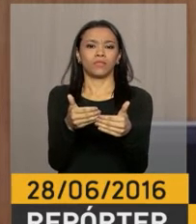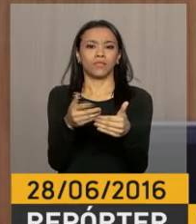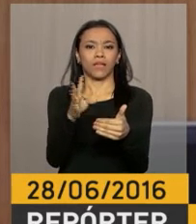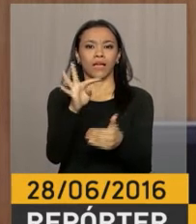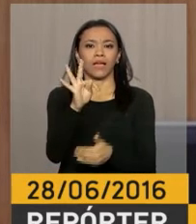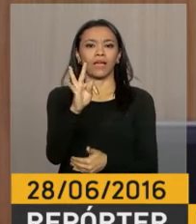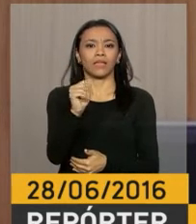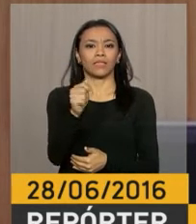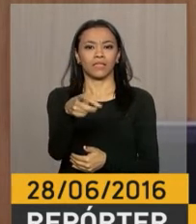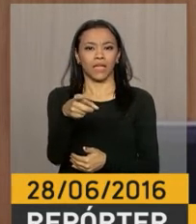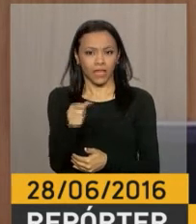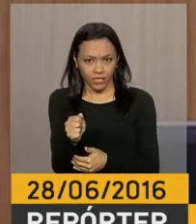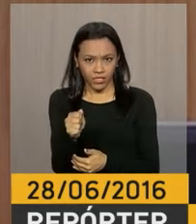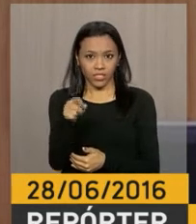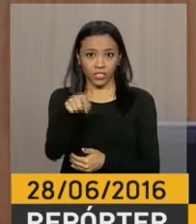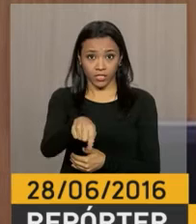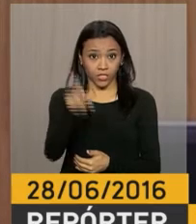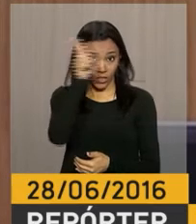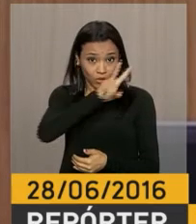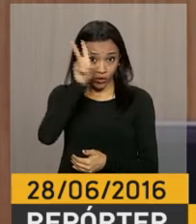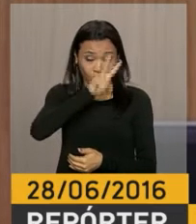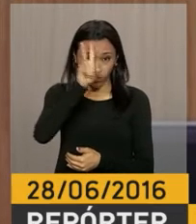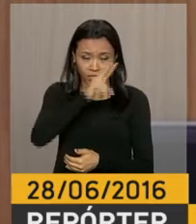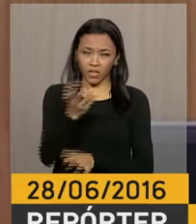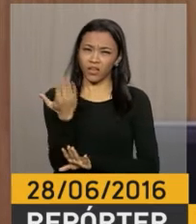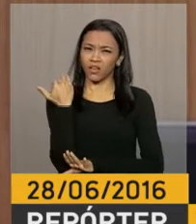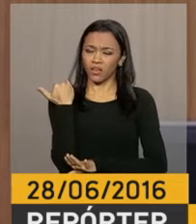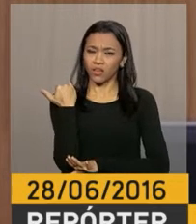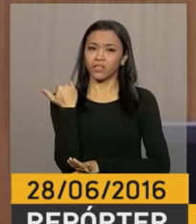a população economicamente ativa que se observava